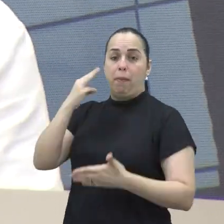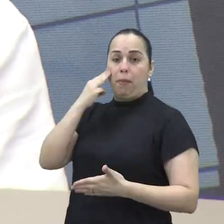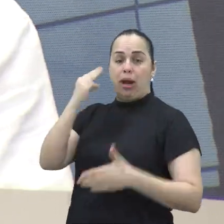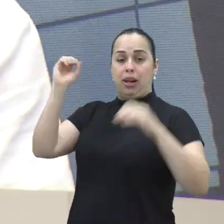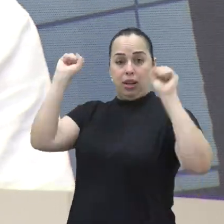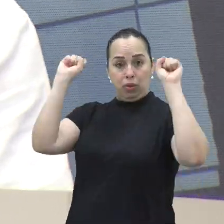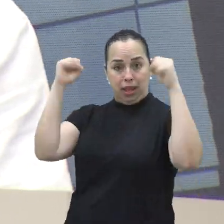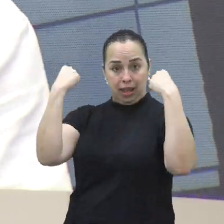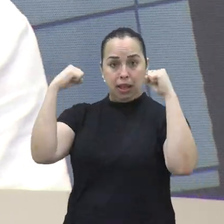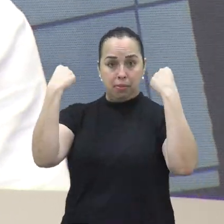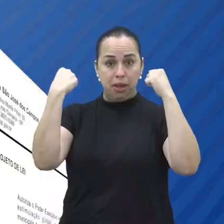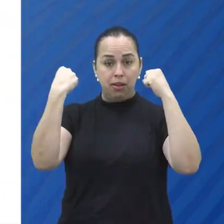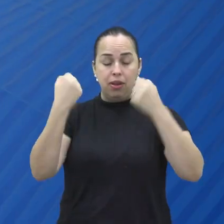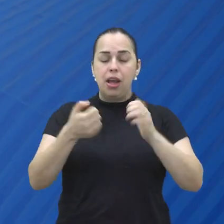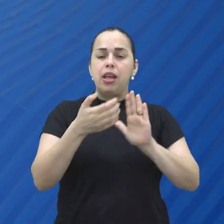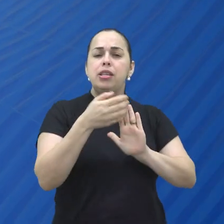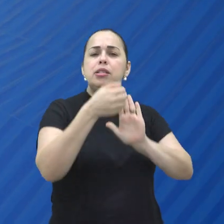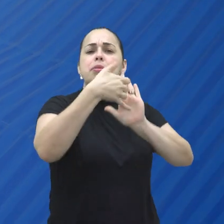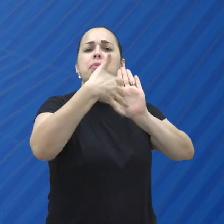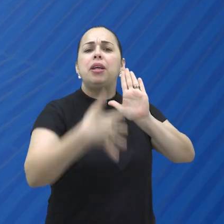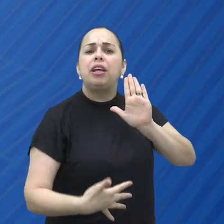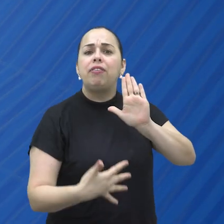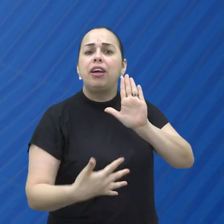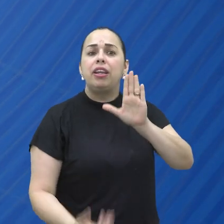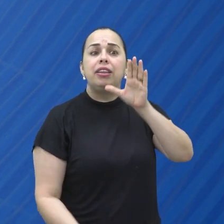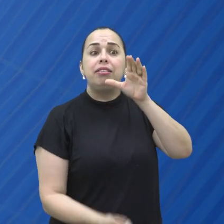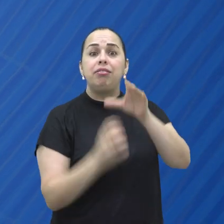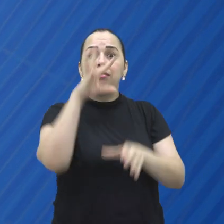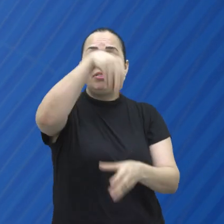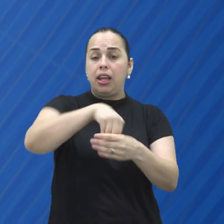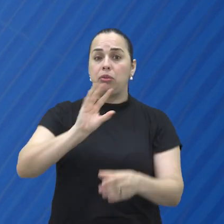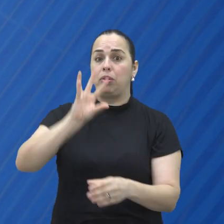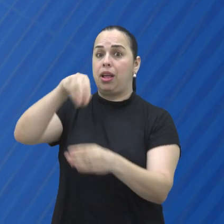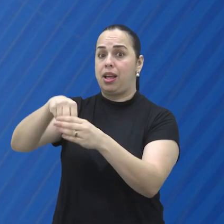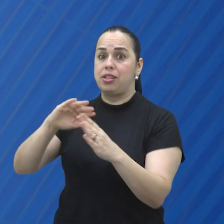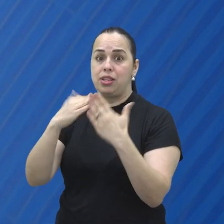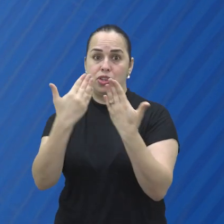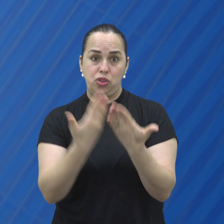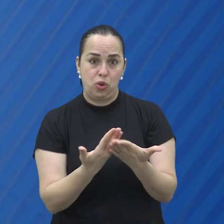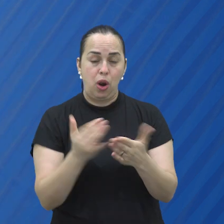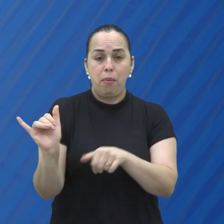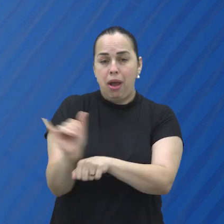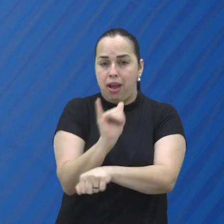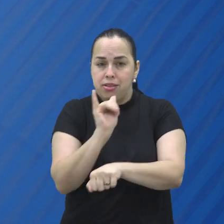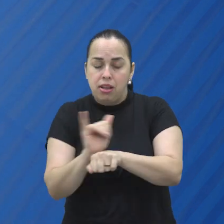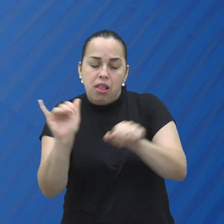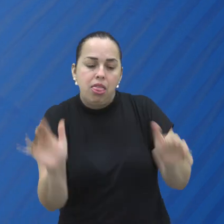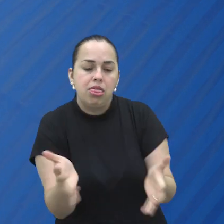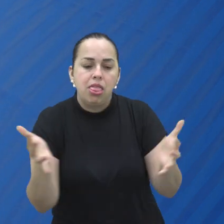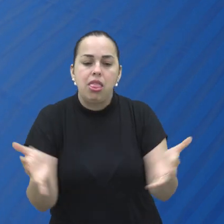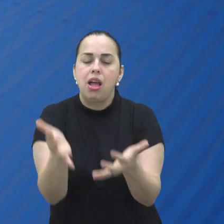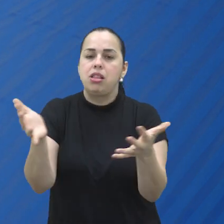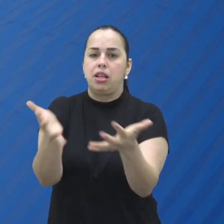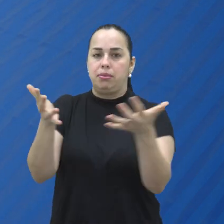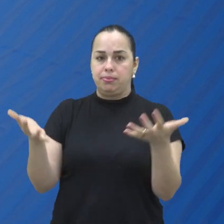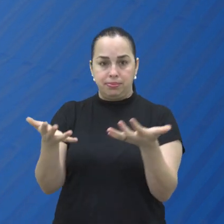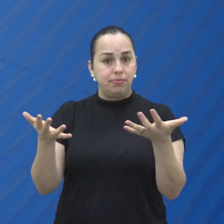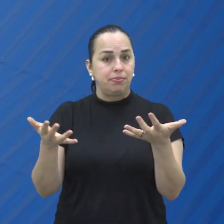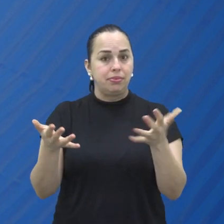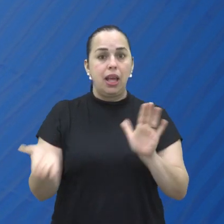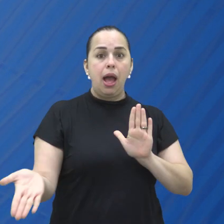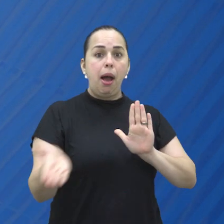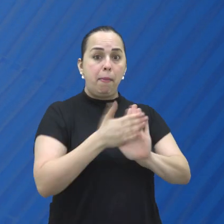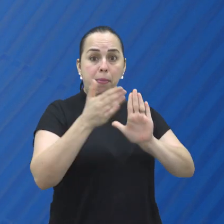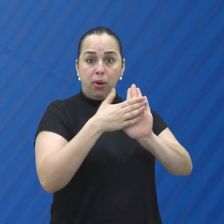vereador Marcão da Academia, vai implantar nas escolas municipais o método da estimulação global.